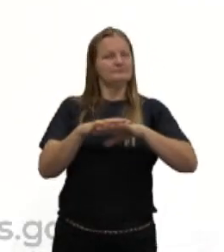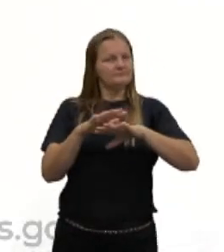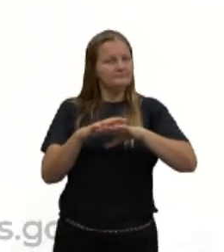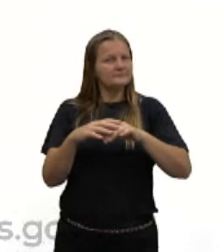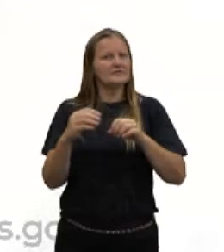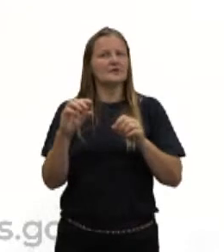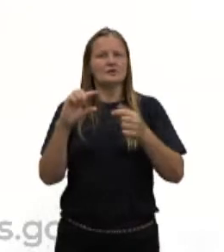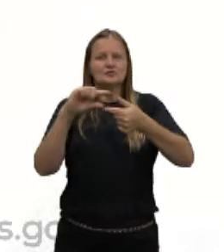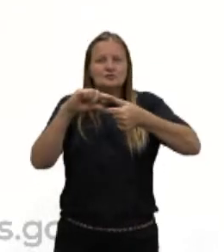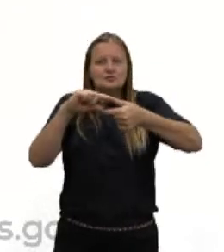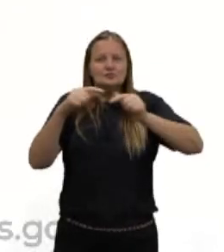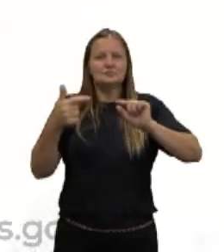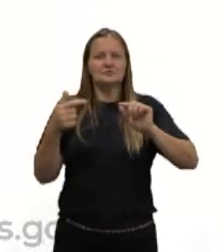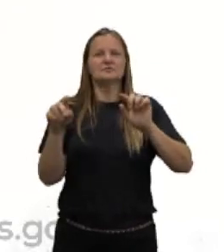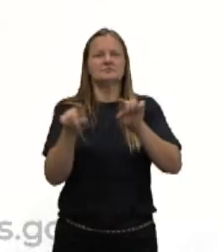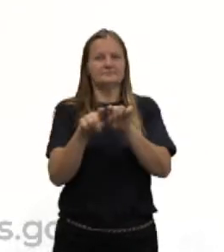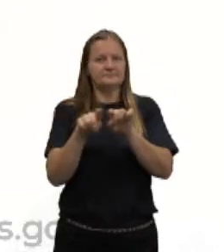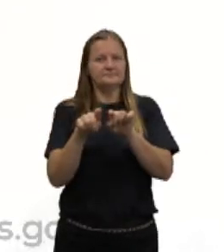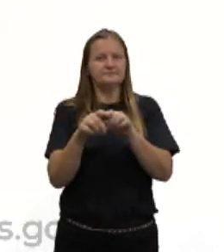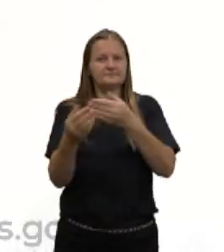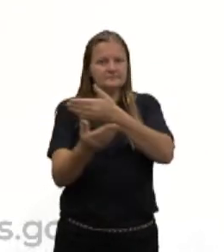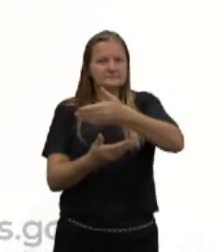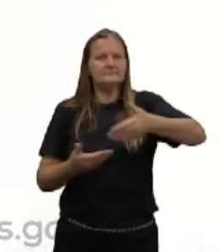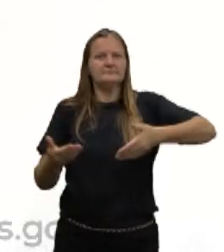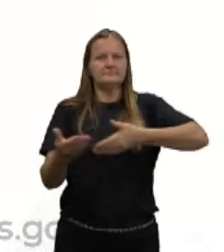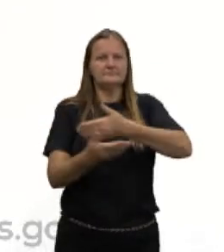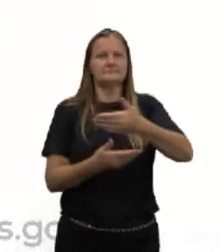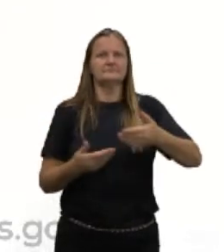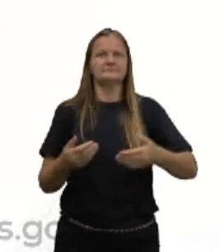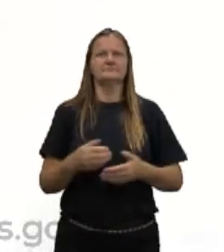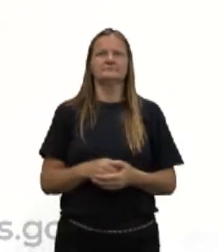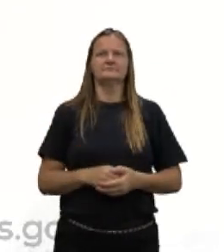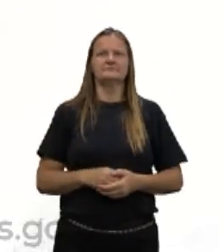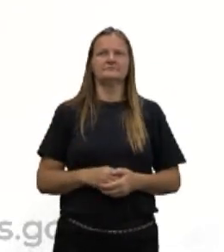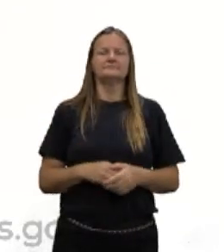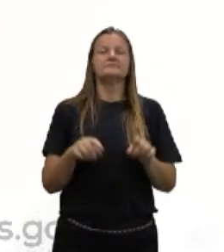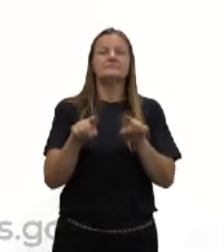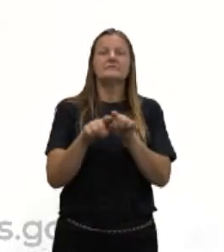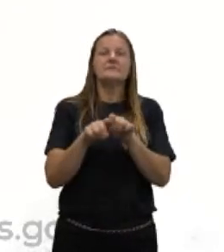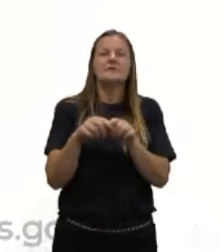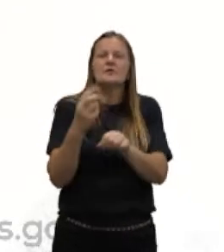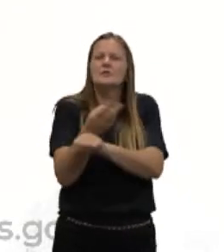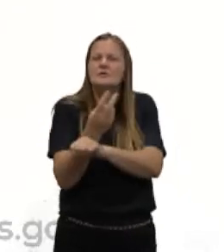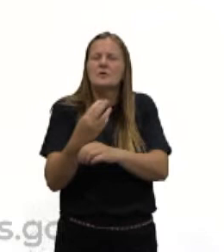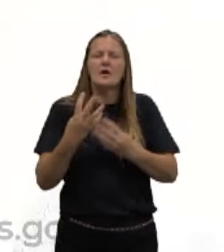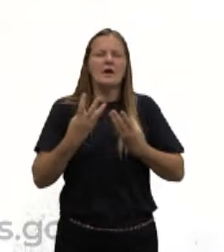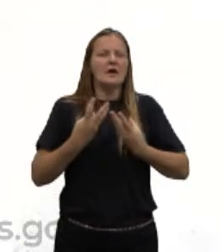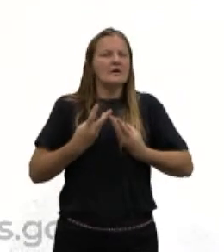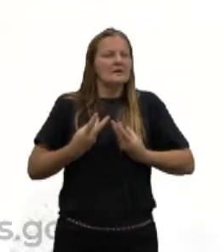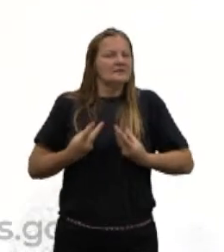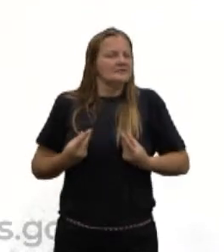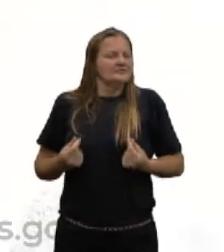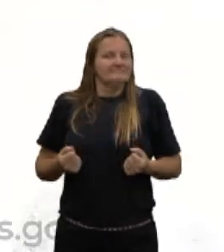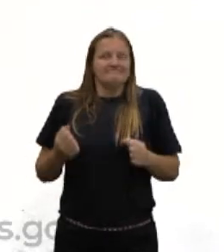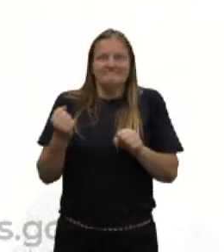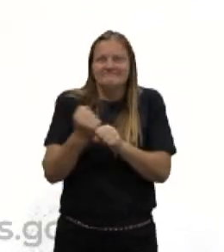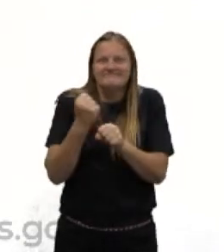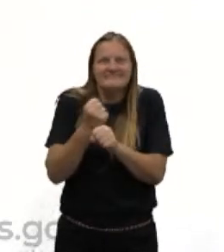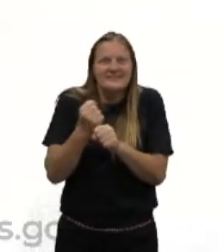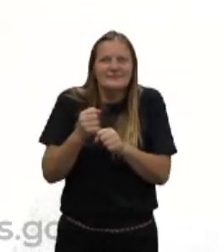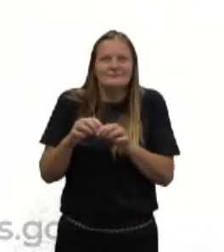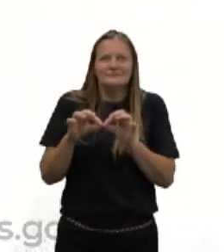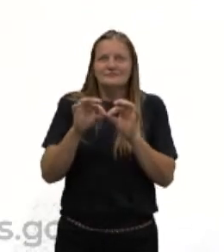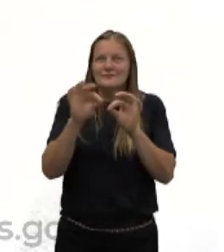matemática, geometria. Eu acho que eu tenho aqui algo que da minha colinha. Aqui, ó. Ele busca a harmonia e a produção de